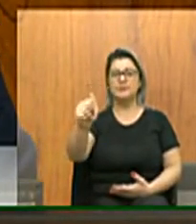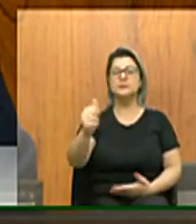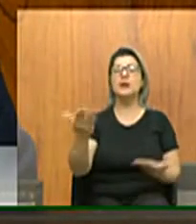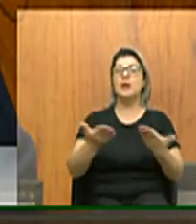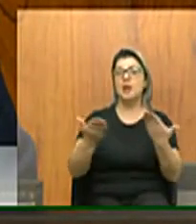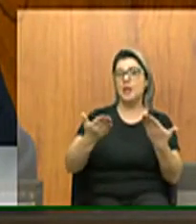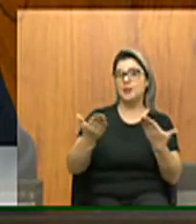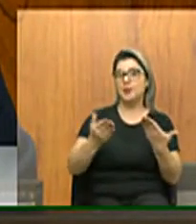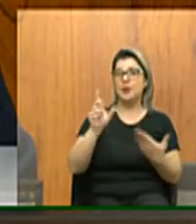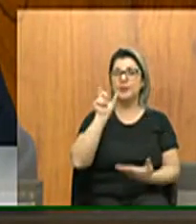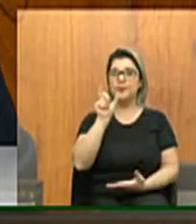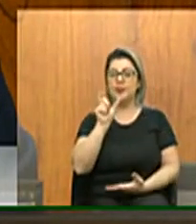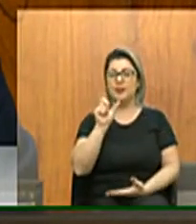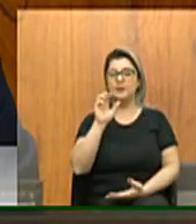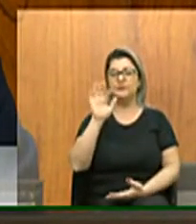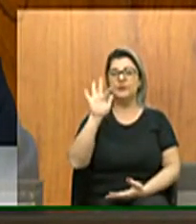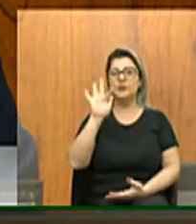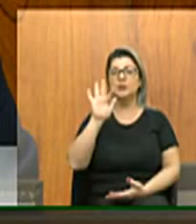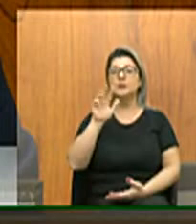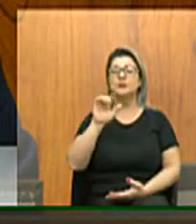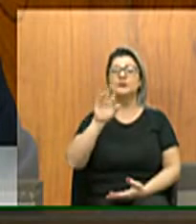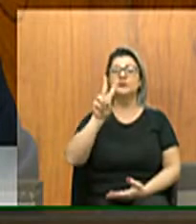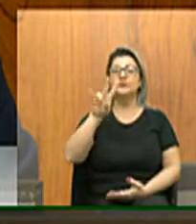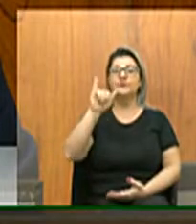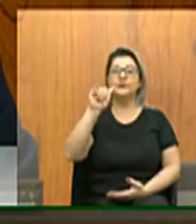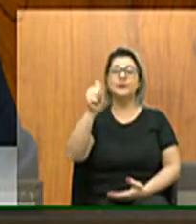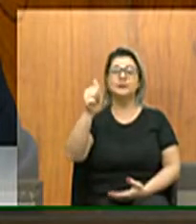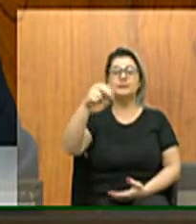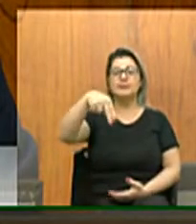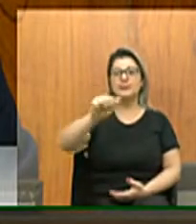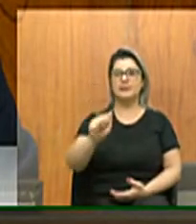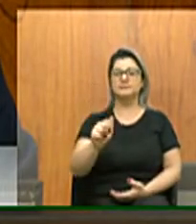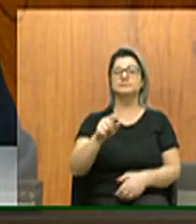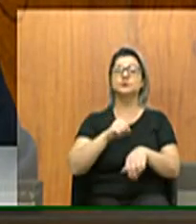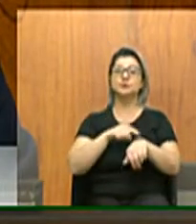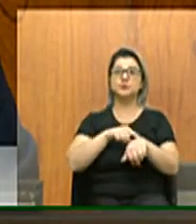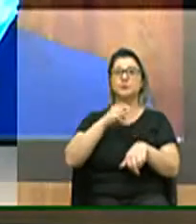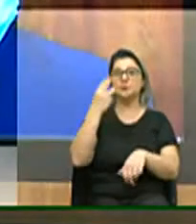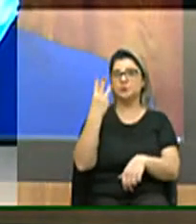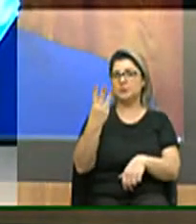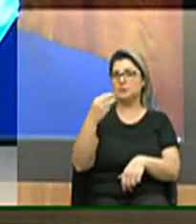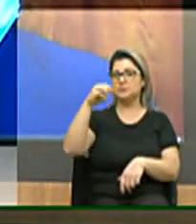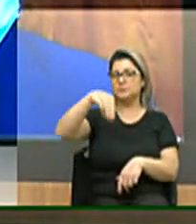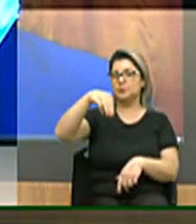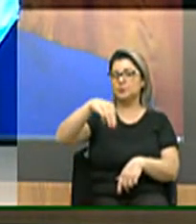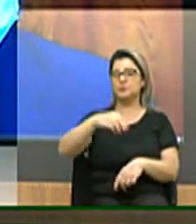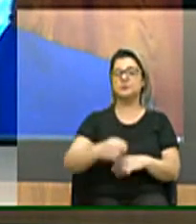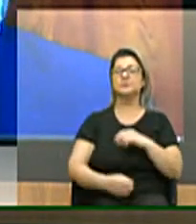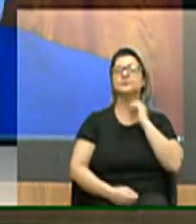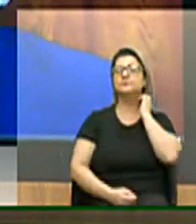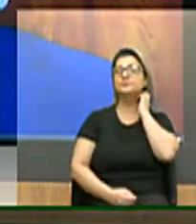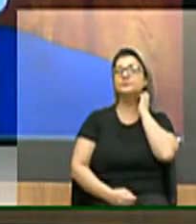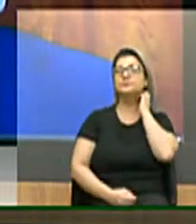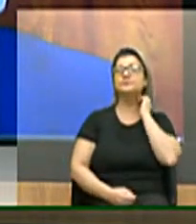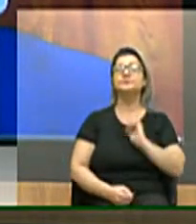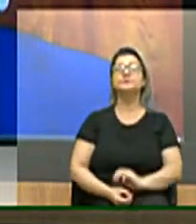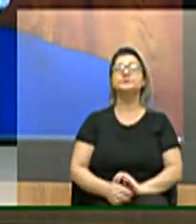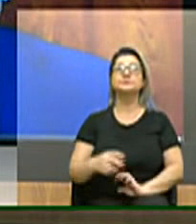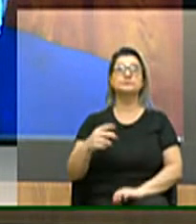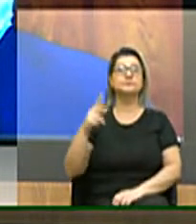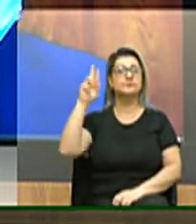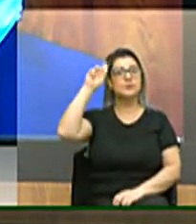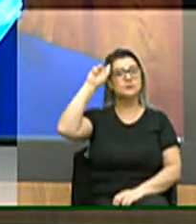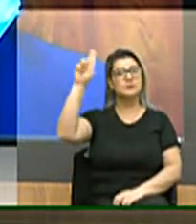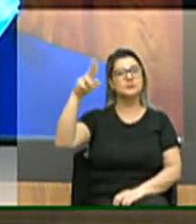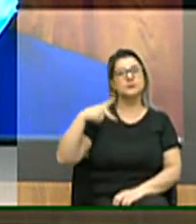Viana. A palavra está à sua disposição pelo tempo regimental de 3 minutos, deputado Viana. Senhor presidente, senhoras